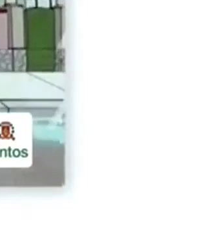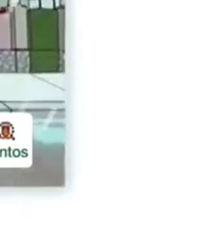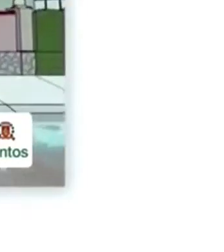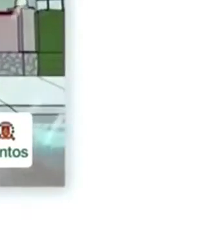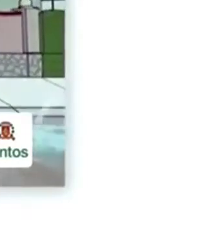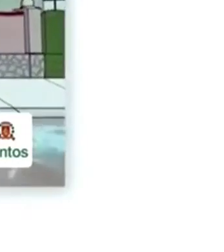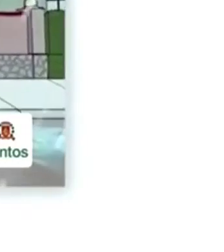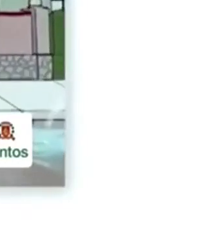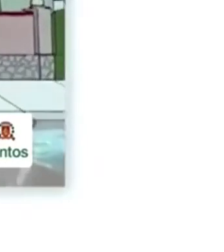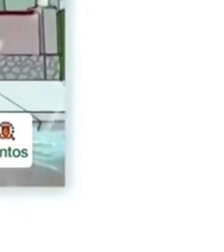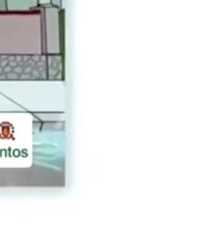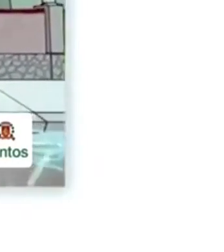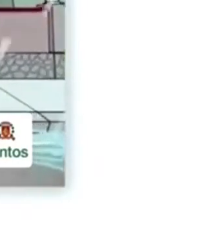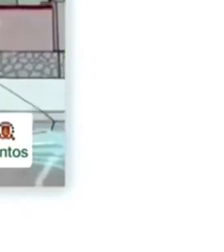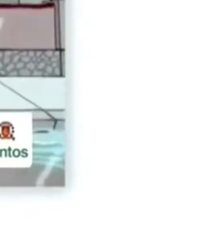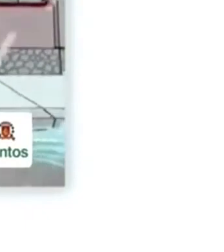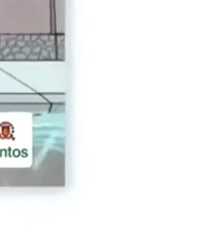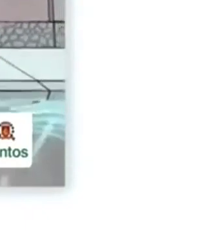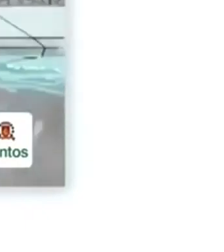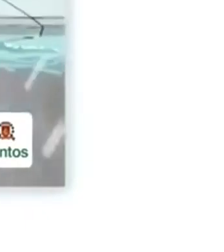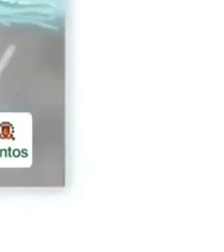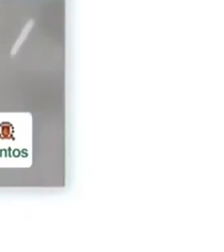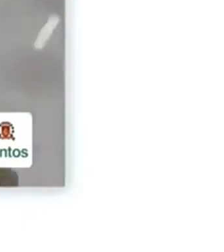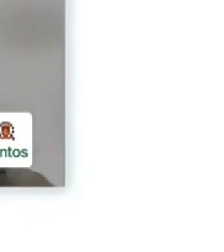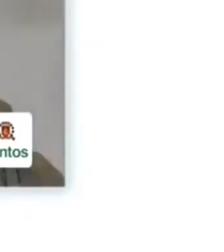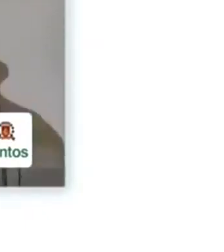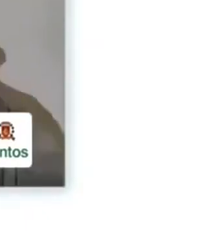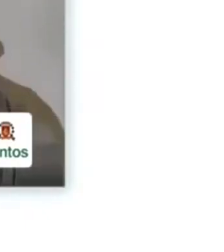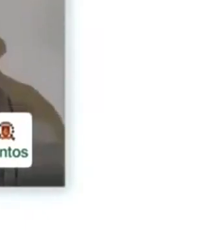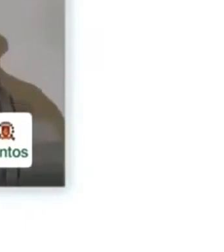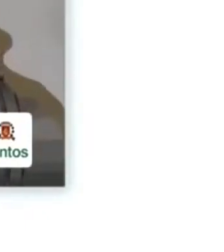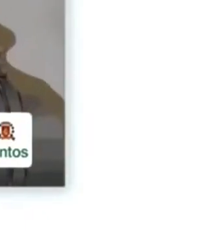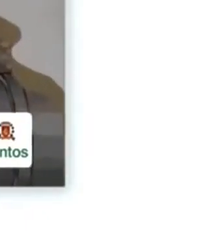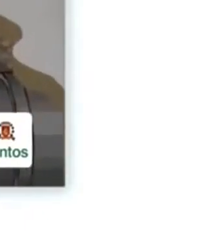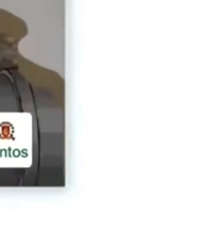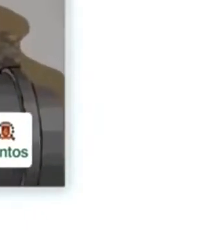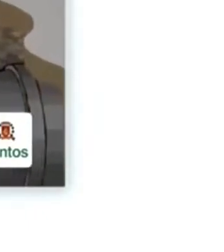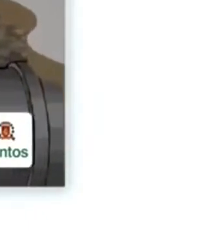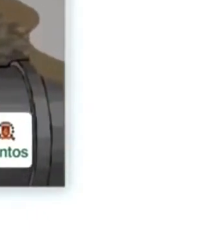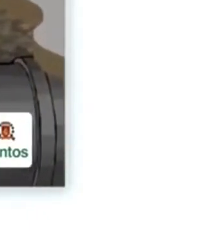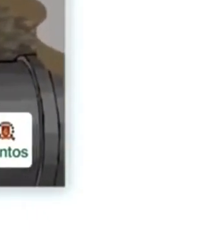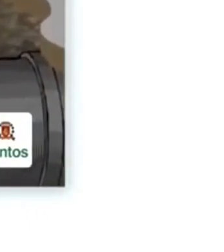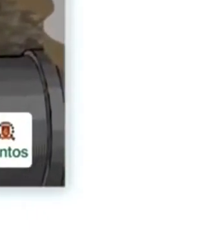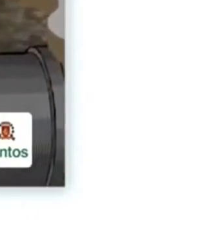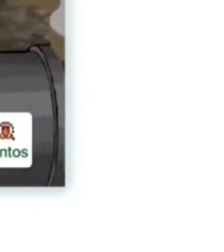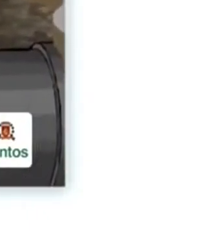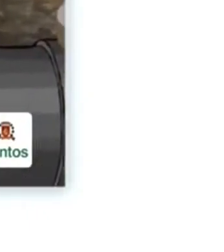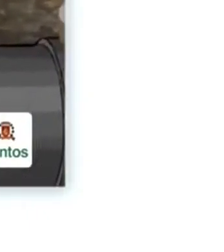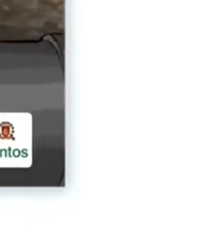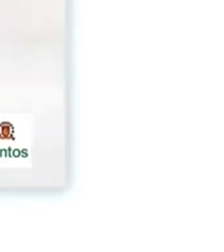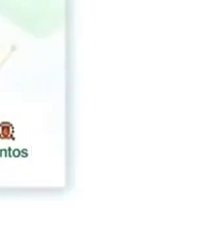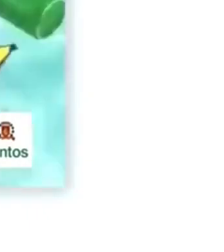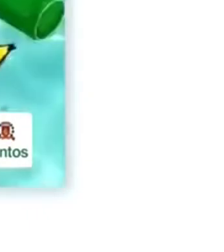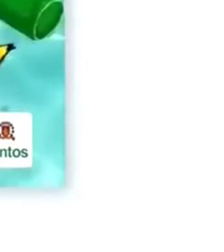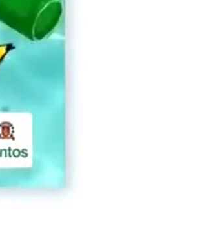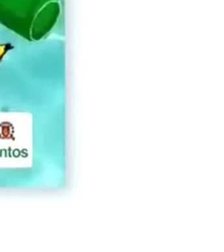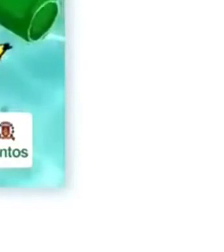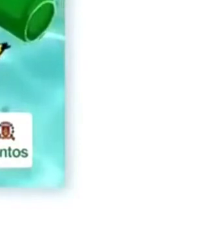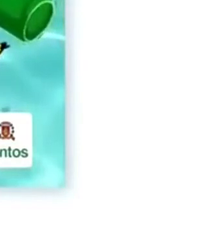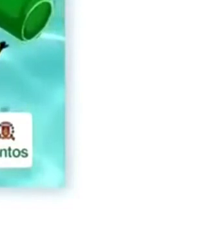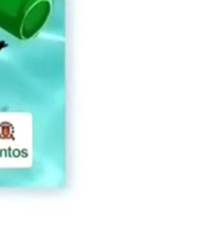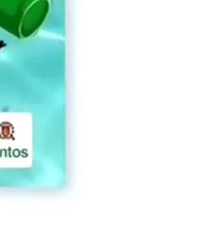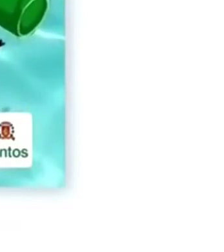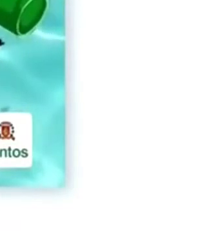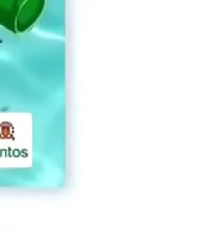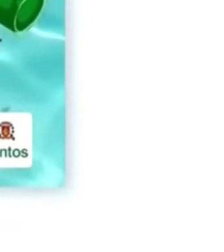Às vezes, as chuvas caem com tanta intensidade que as galerias pluviais não conseguem dar vazão imediata para tanta água. O lixo e